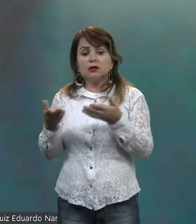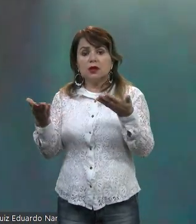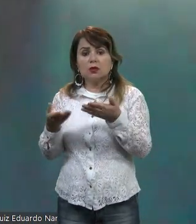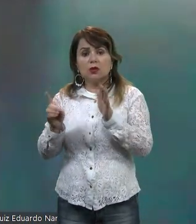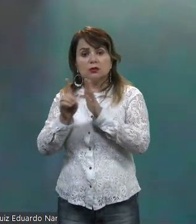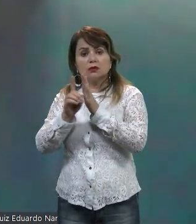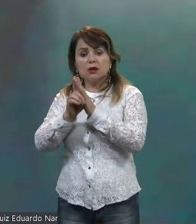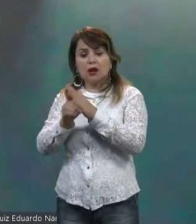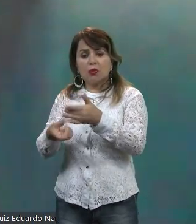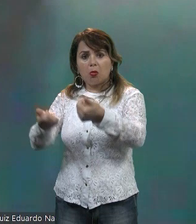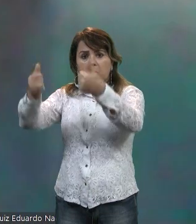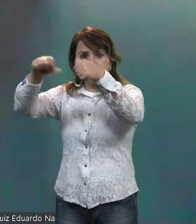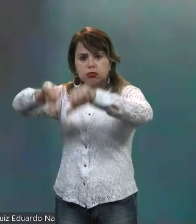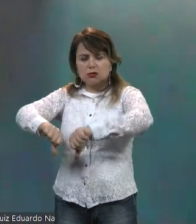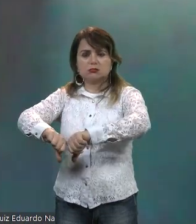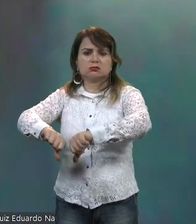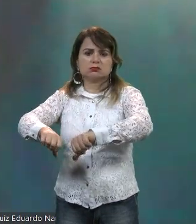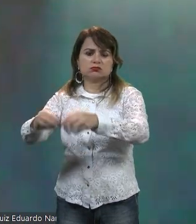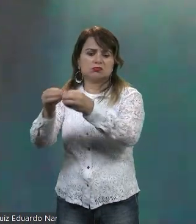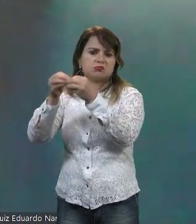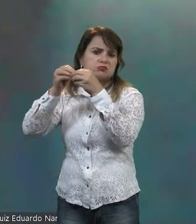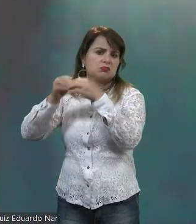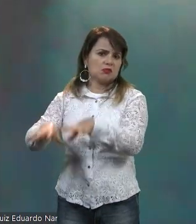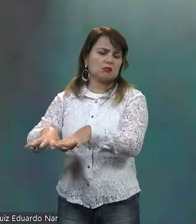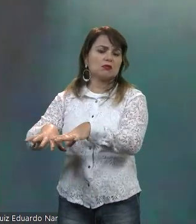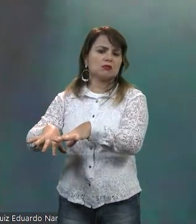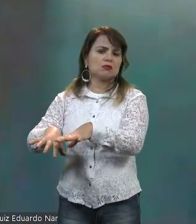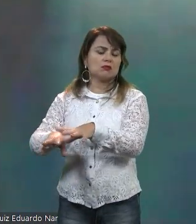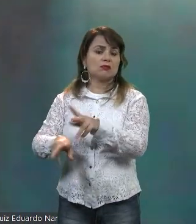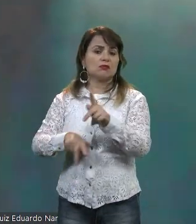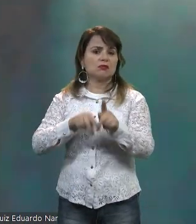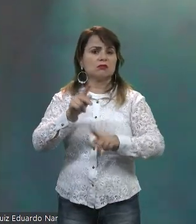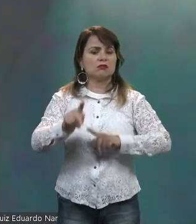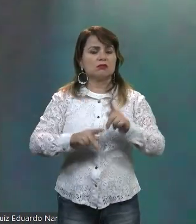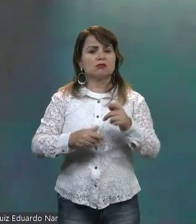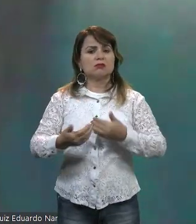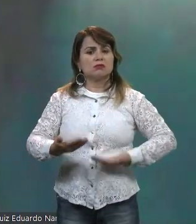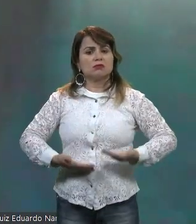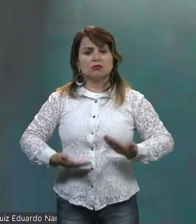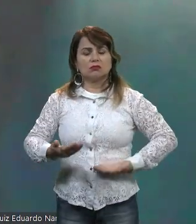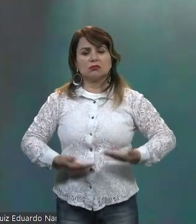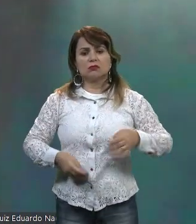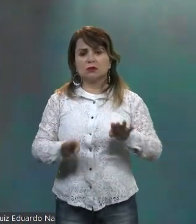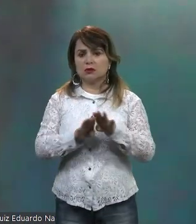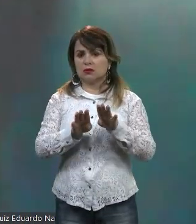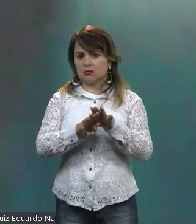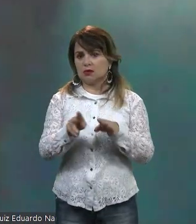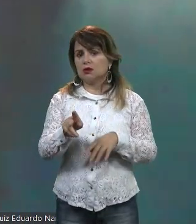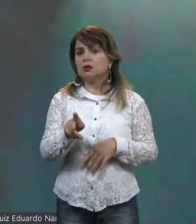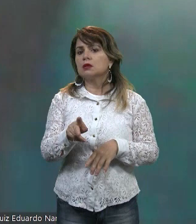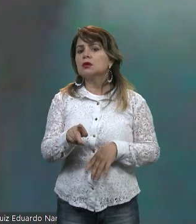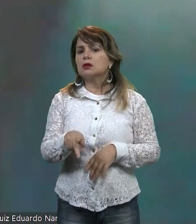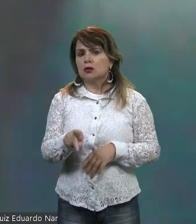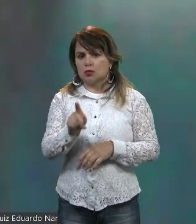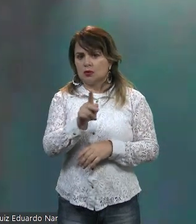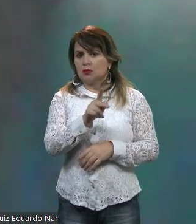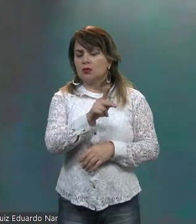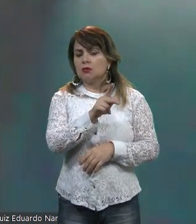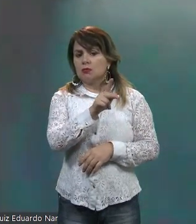para os servidores, sobretudo para professores que estão em dedicação parcial. Não há uma